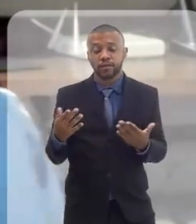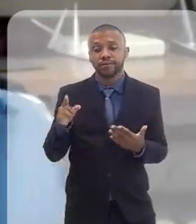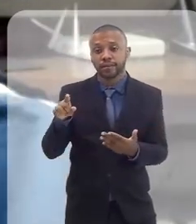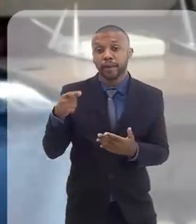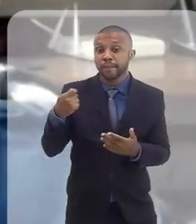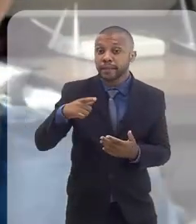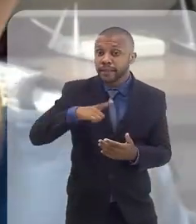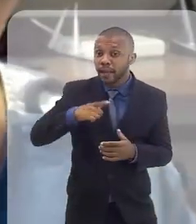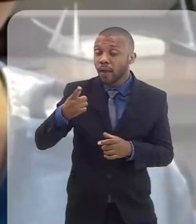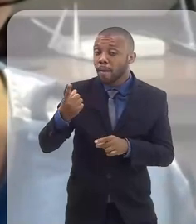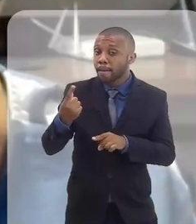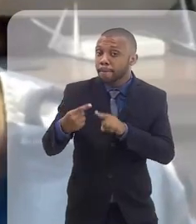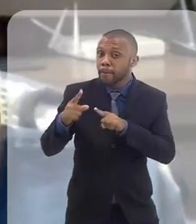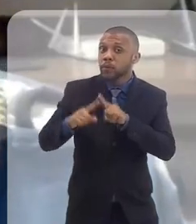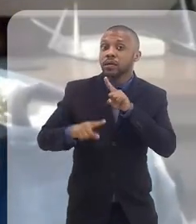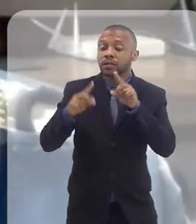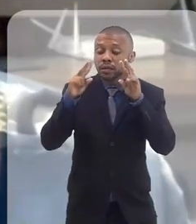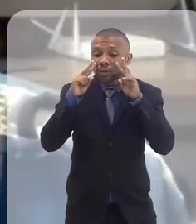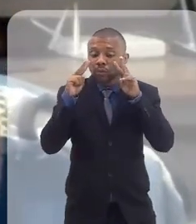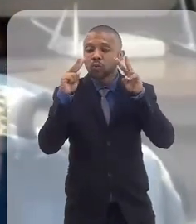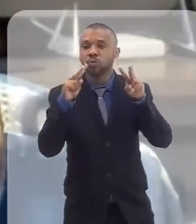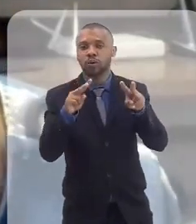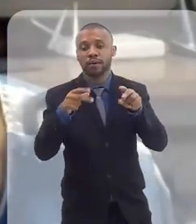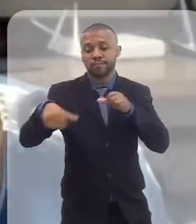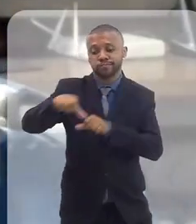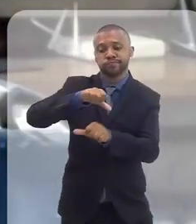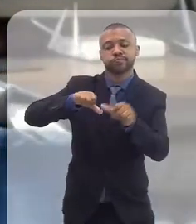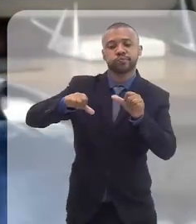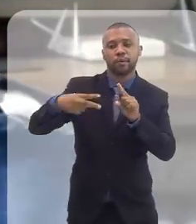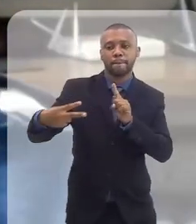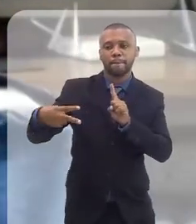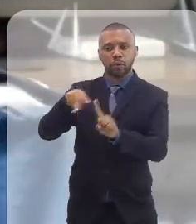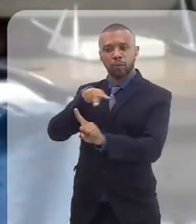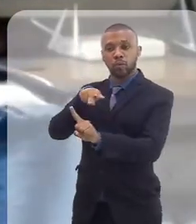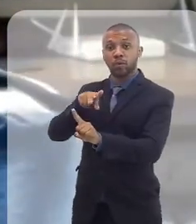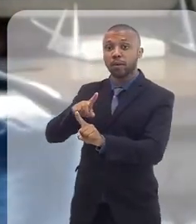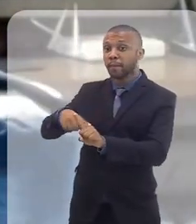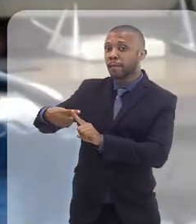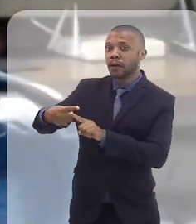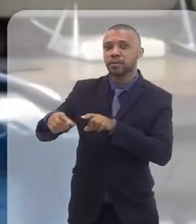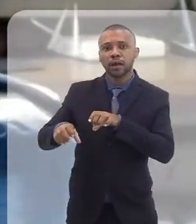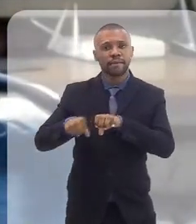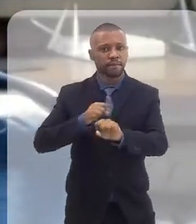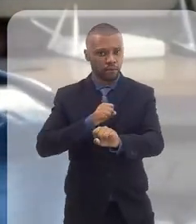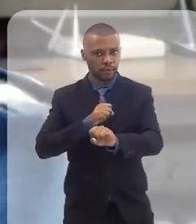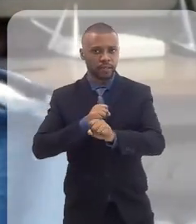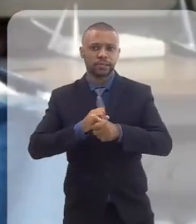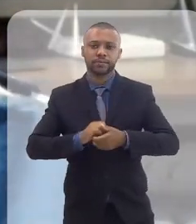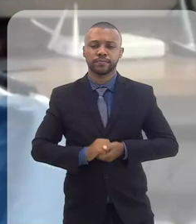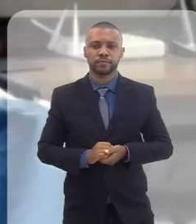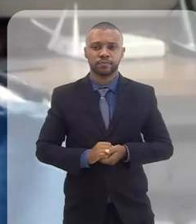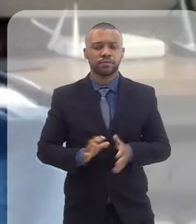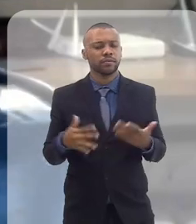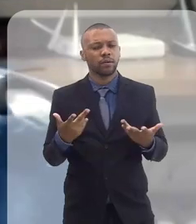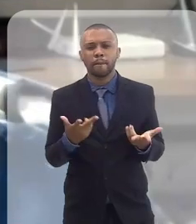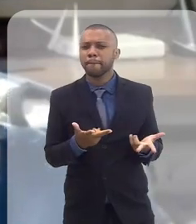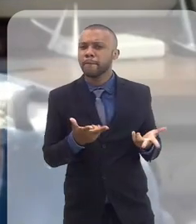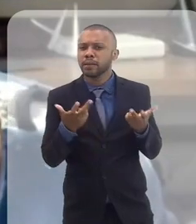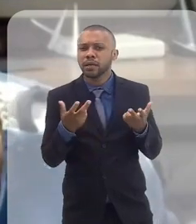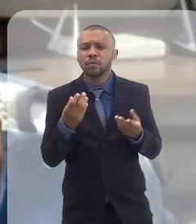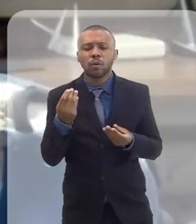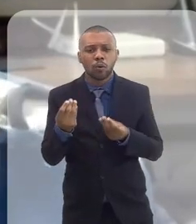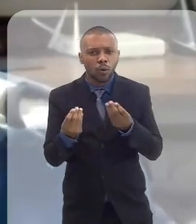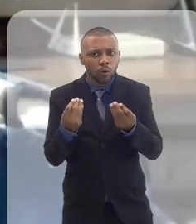você tem que ter uma mudança no olhar e na formação. Então,